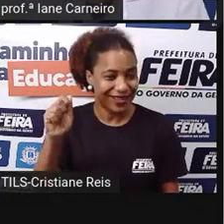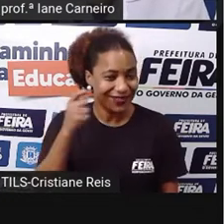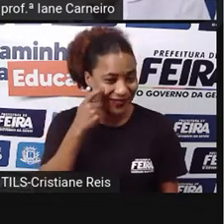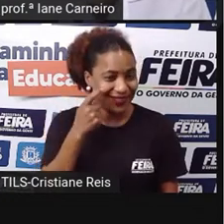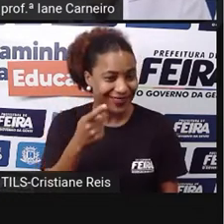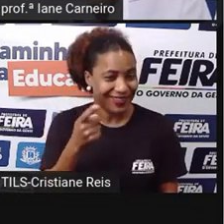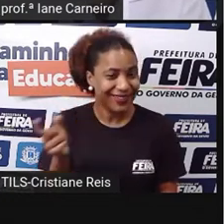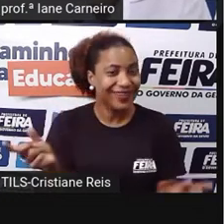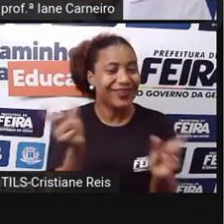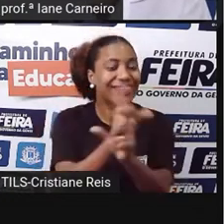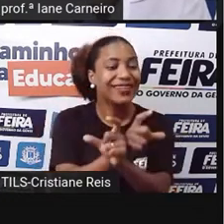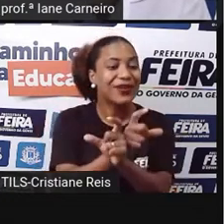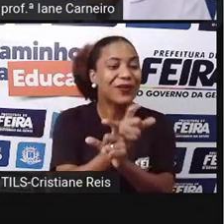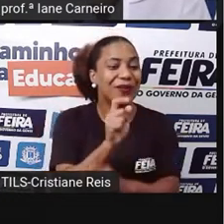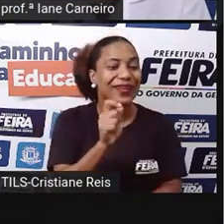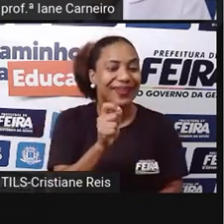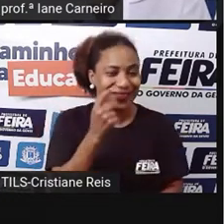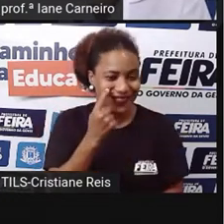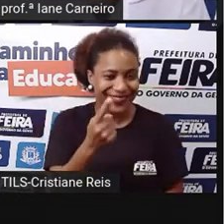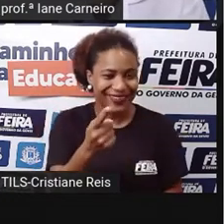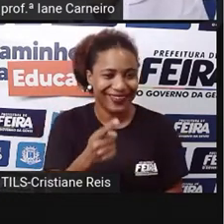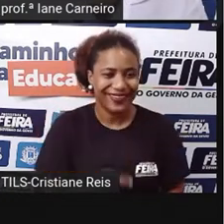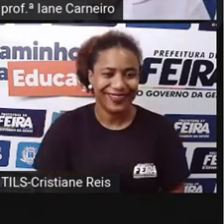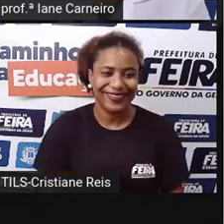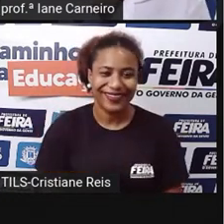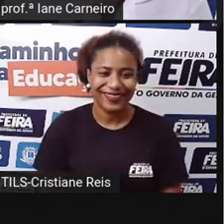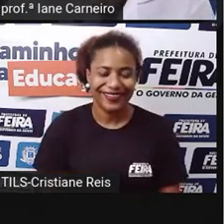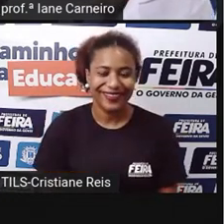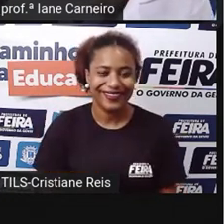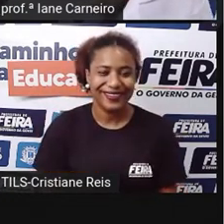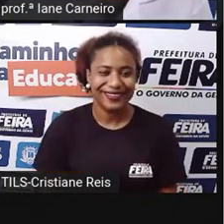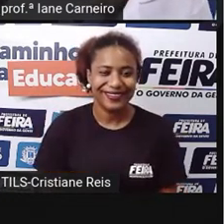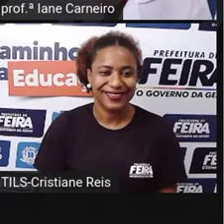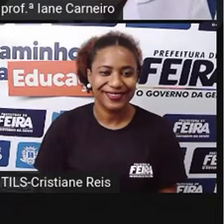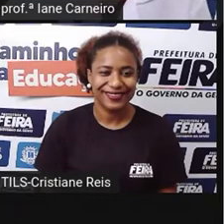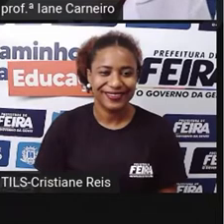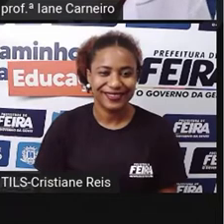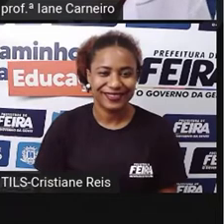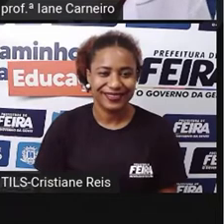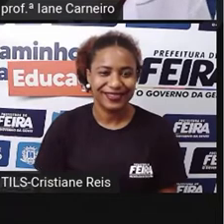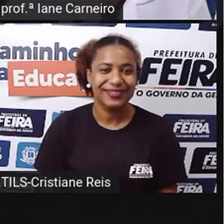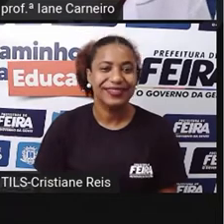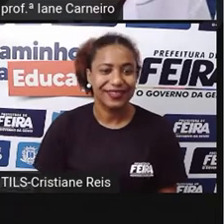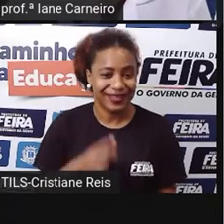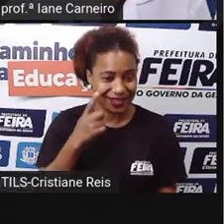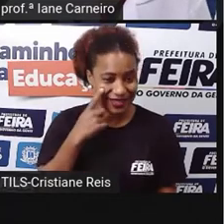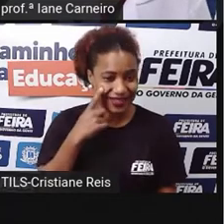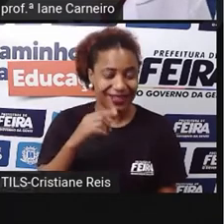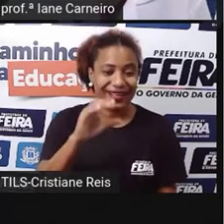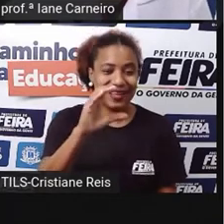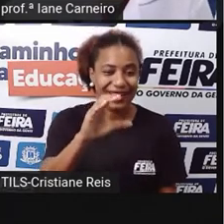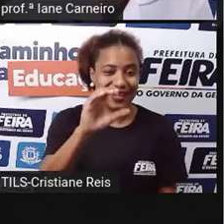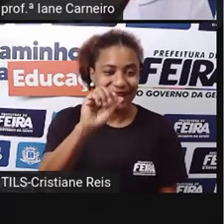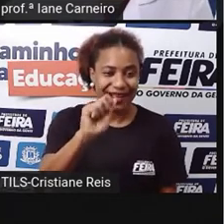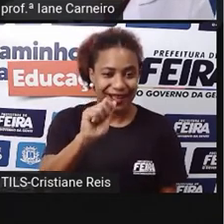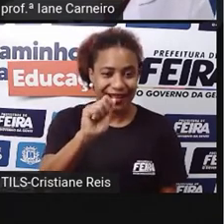Conseguiu ver? Então vamos inverter para a gente ver. Olha só. Colocar o K na frente, ó, K.